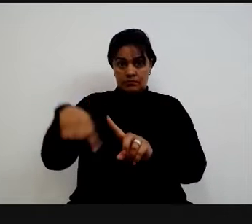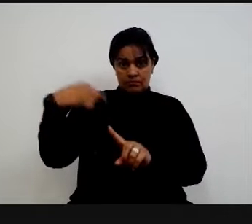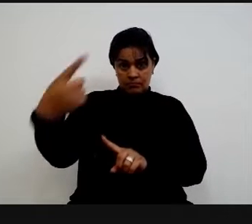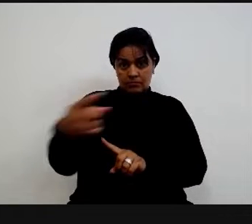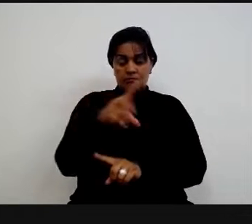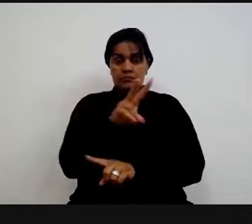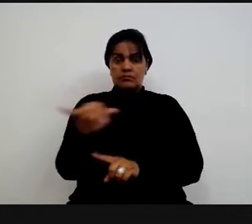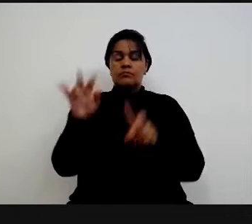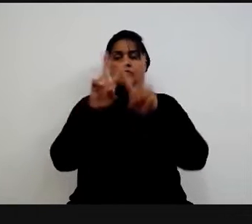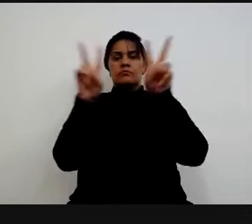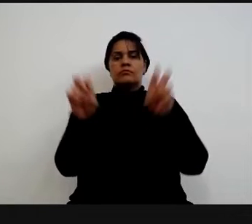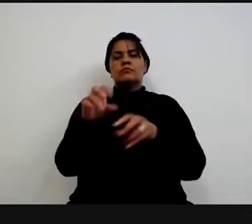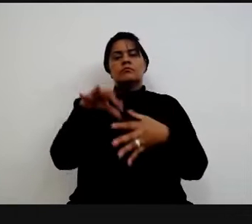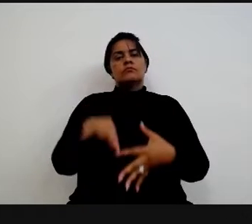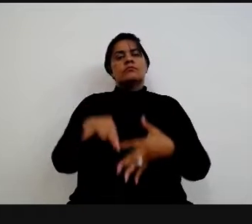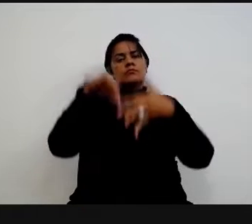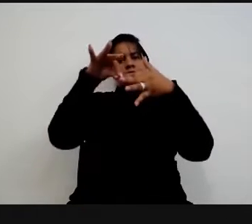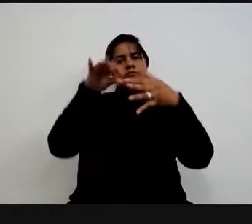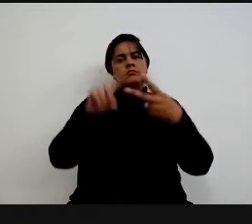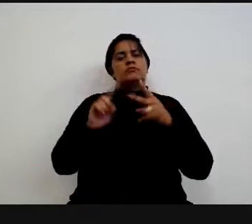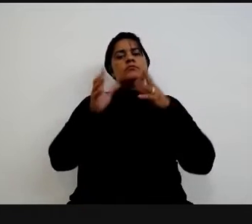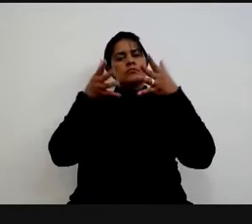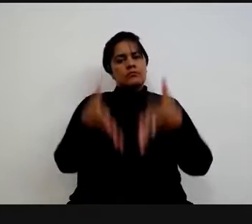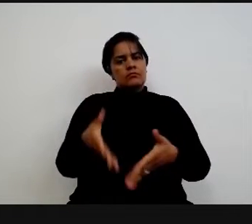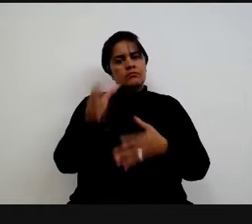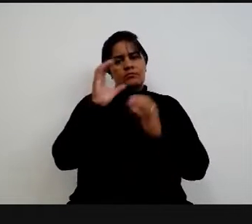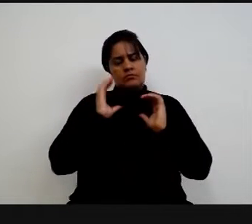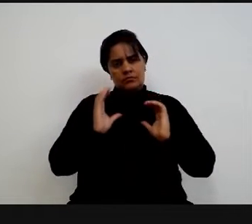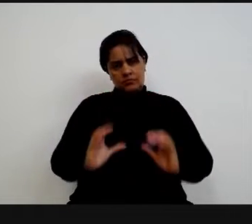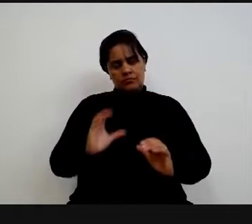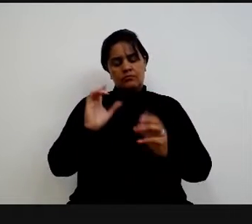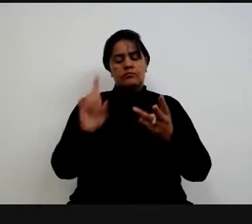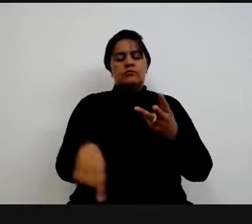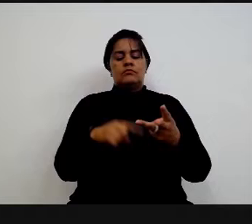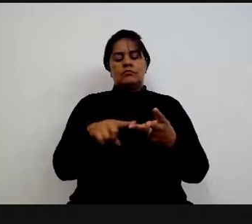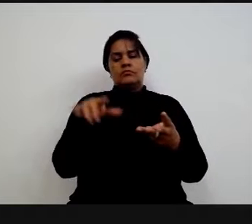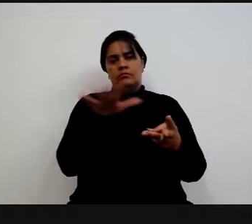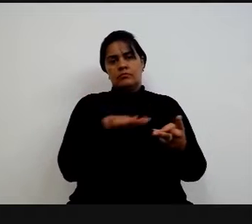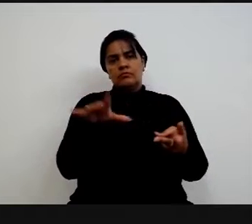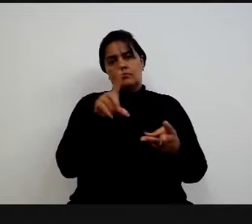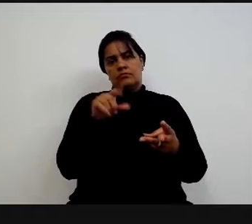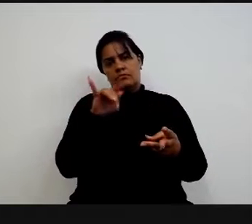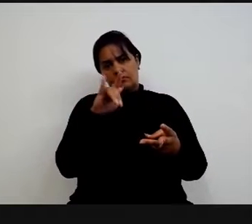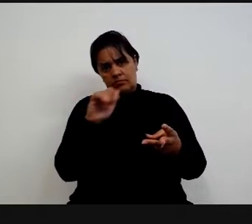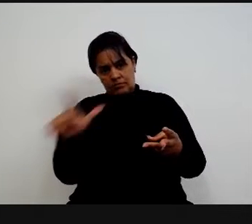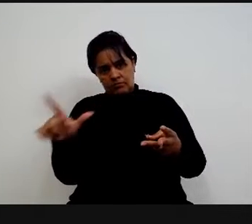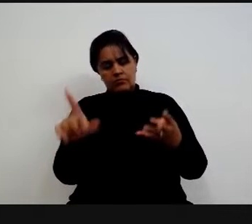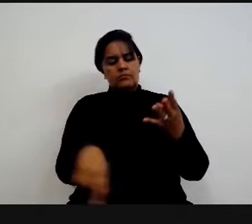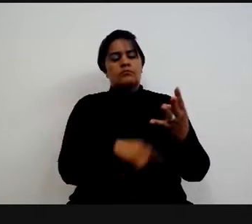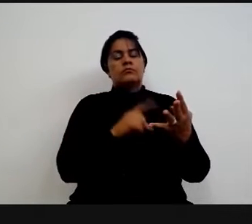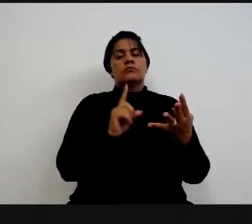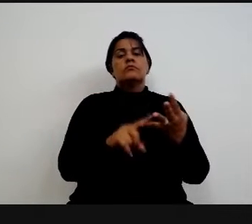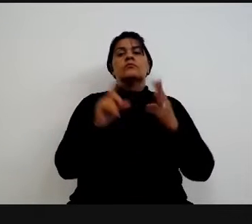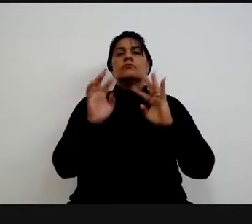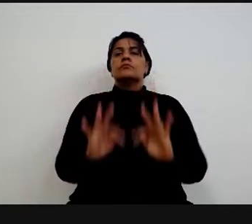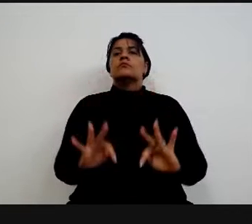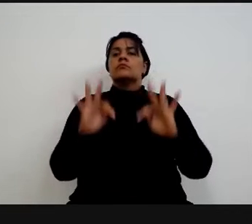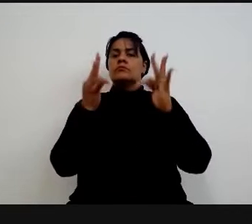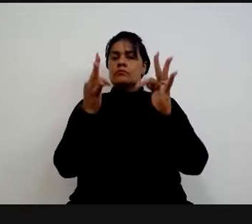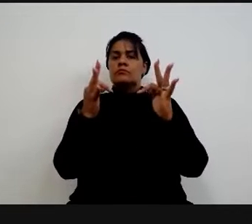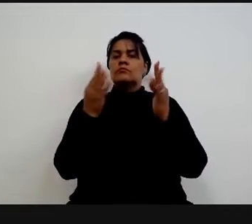tratar de questões de liderança, participação cidadã, ambiente digital, né, o poder dos dados e